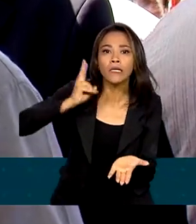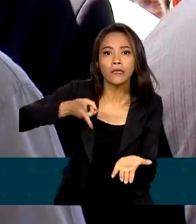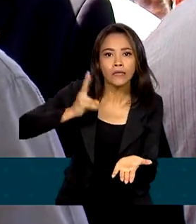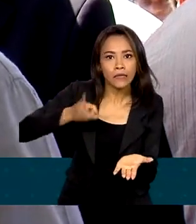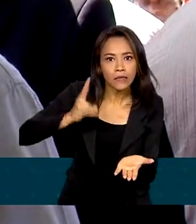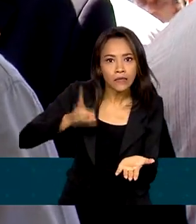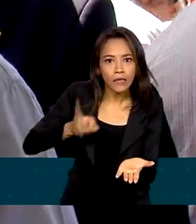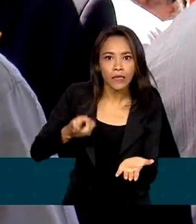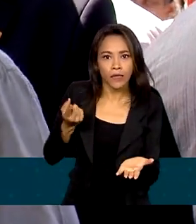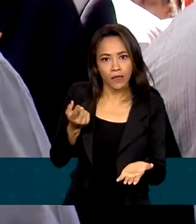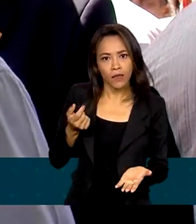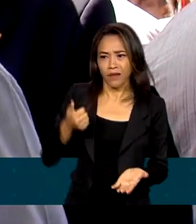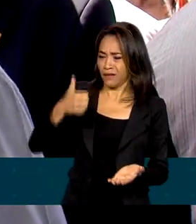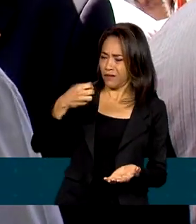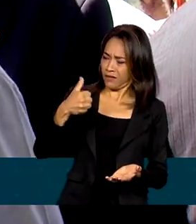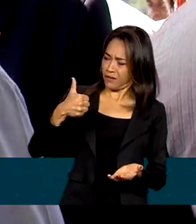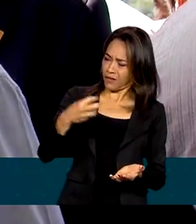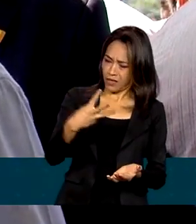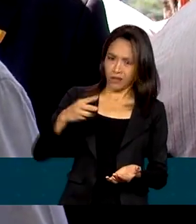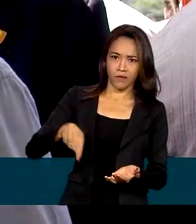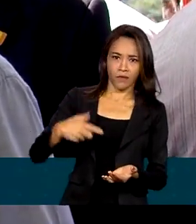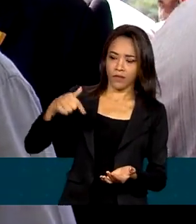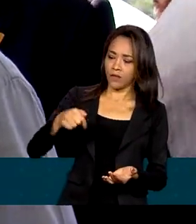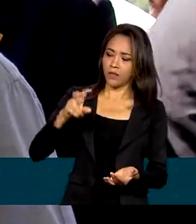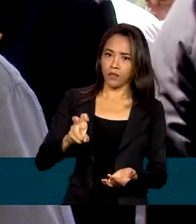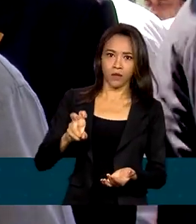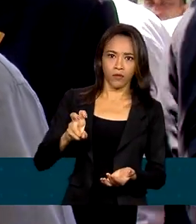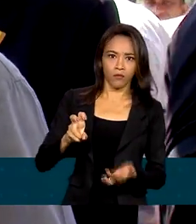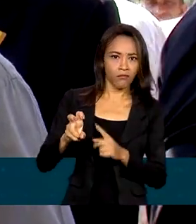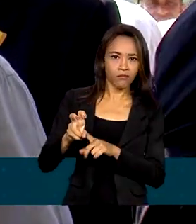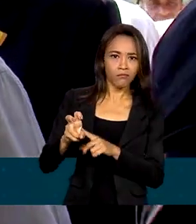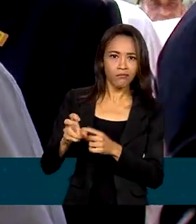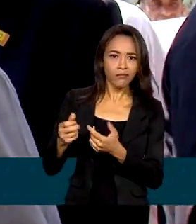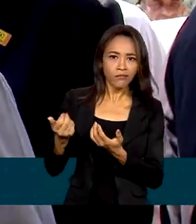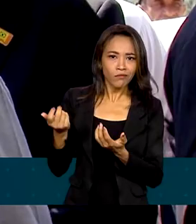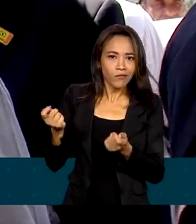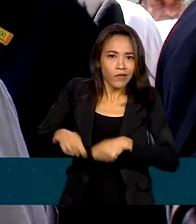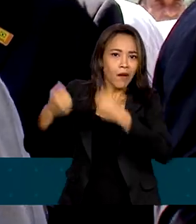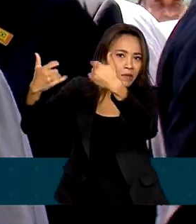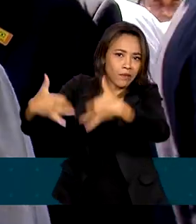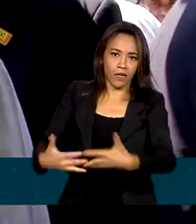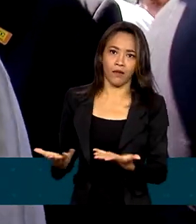estar 13,75%. Não existe explicação. Então, veja, então deixa eu lhe